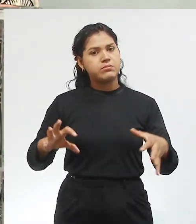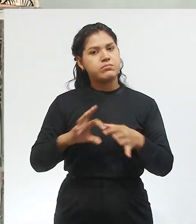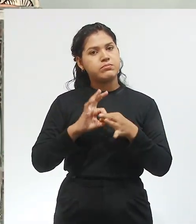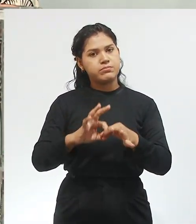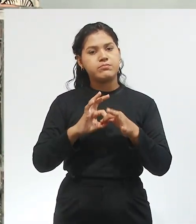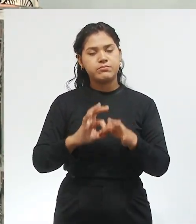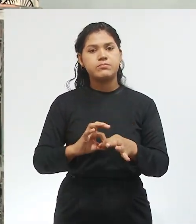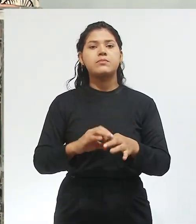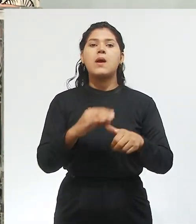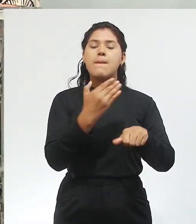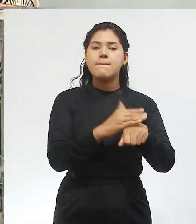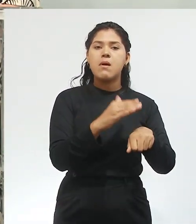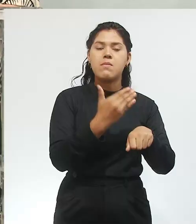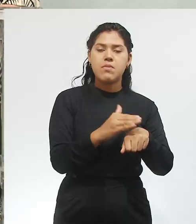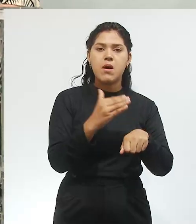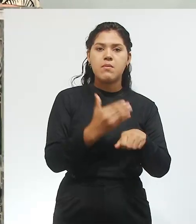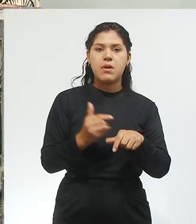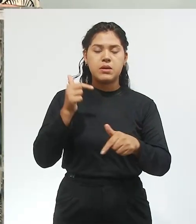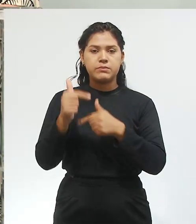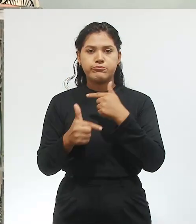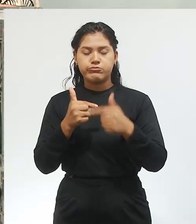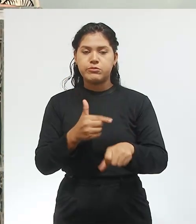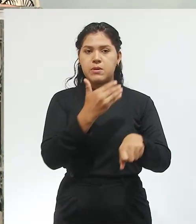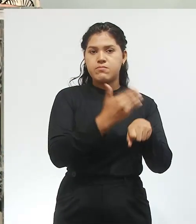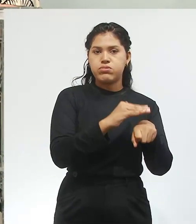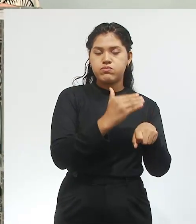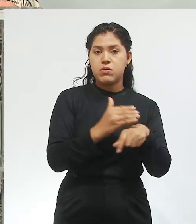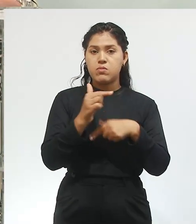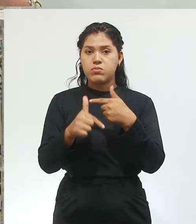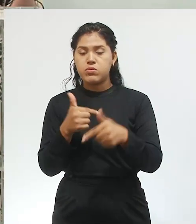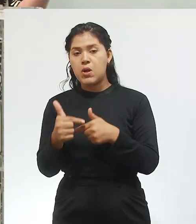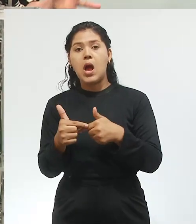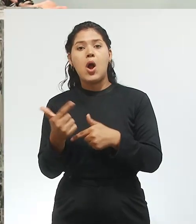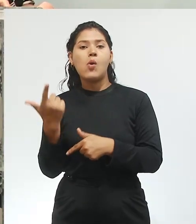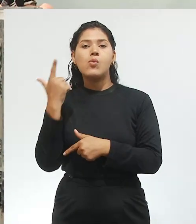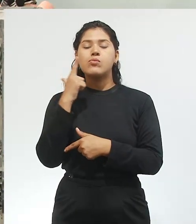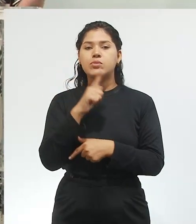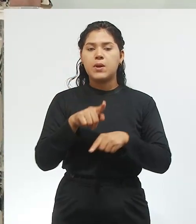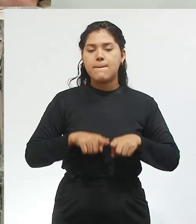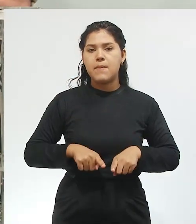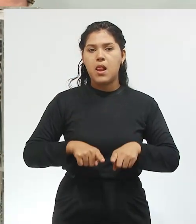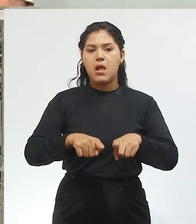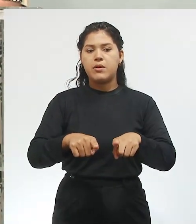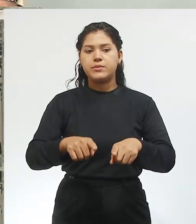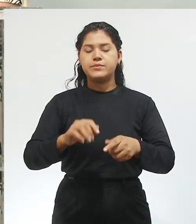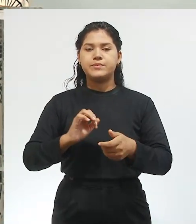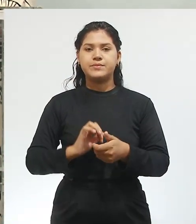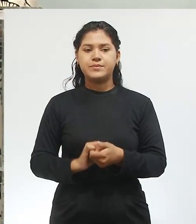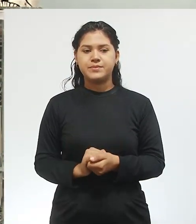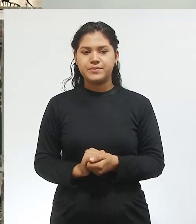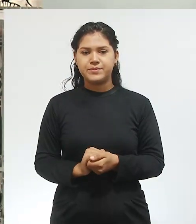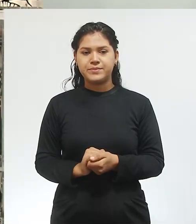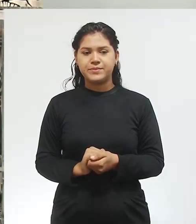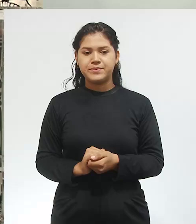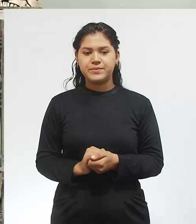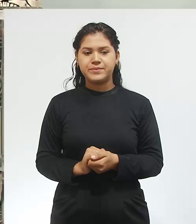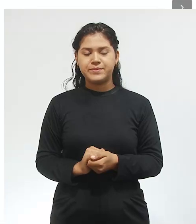precisa ter esse plano de ação para que as pessoas comecem a agir e transformar aquilo que foi escrito em realidade.